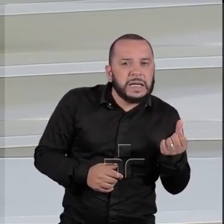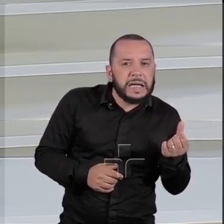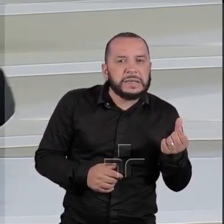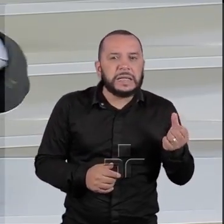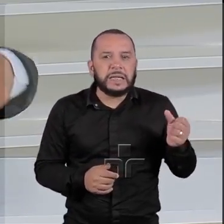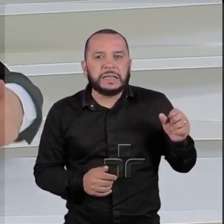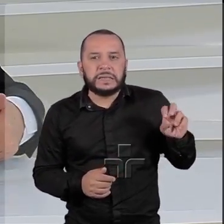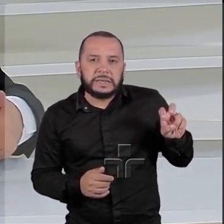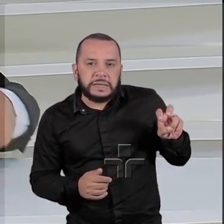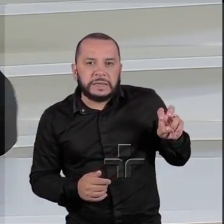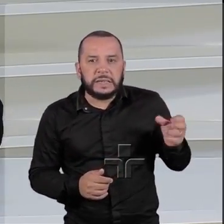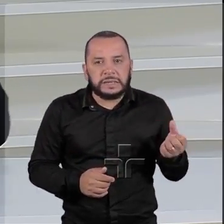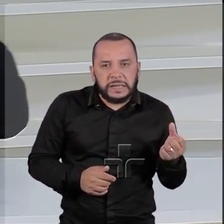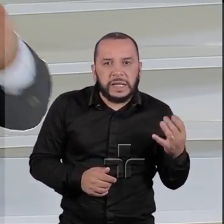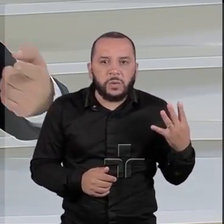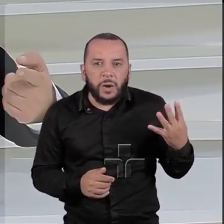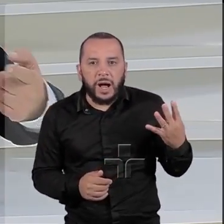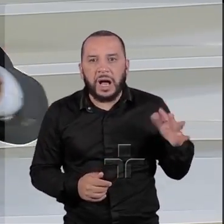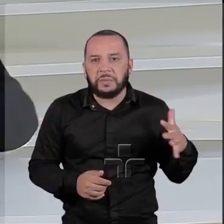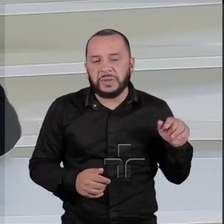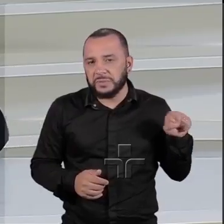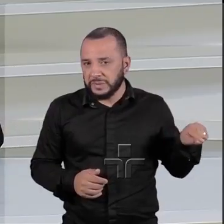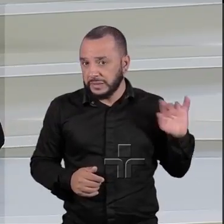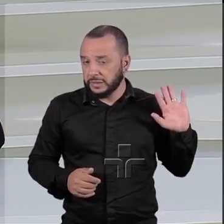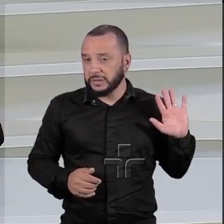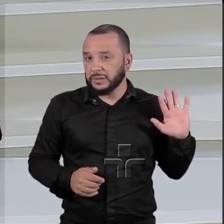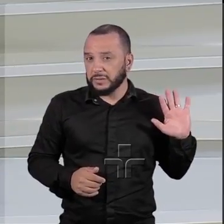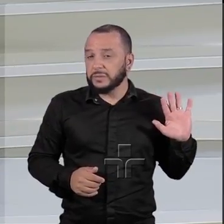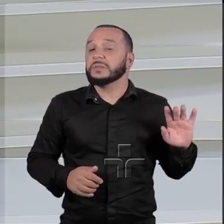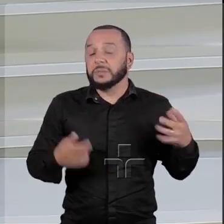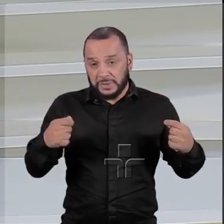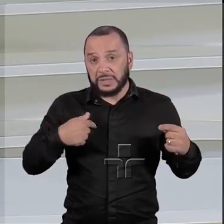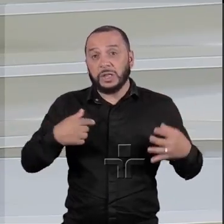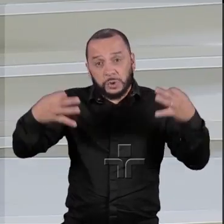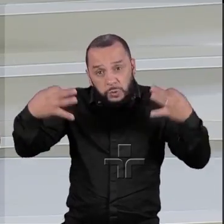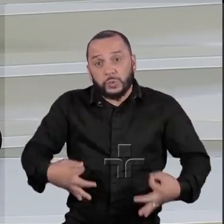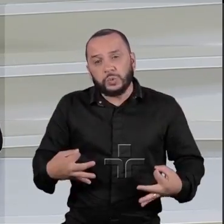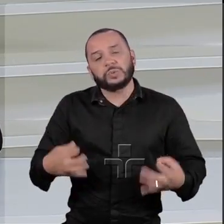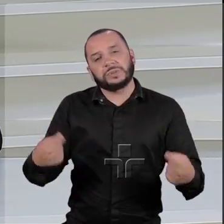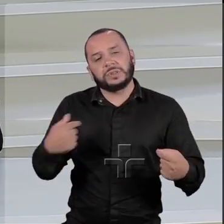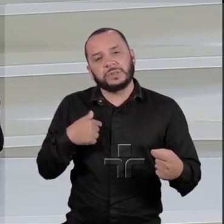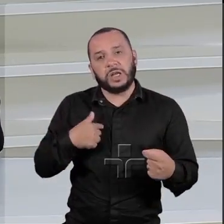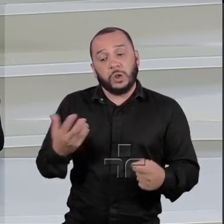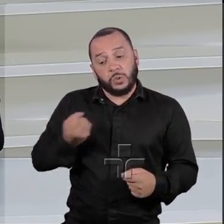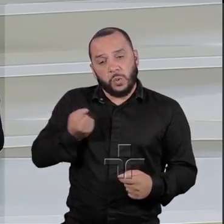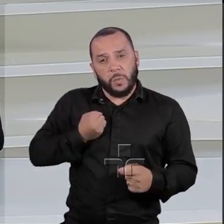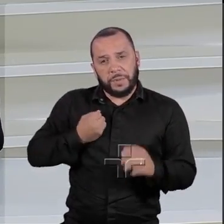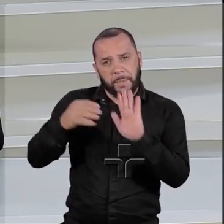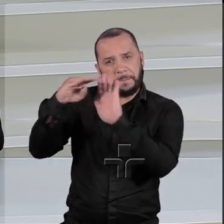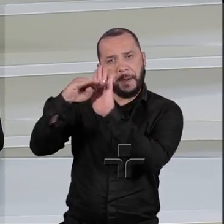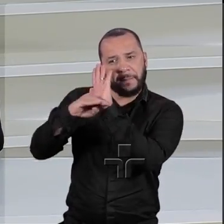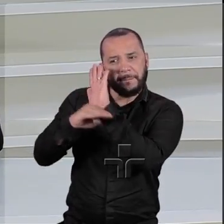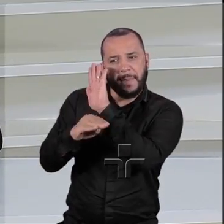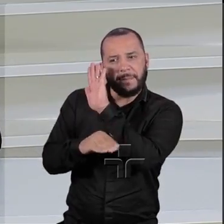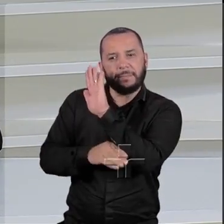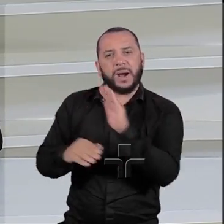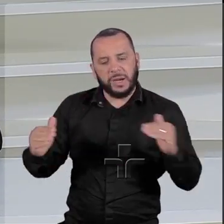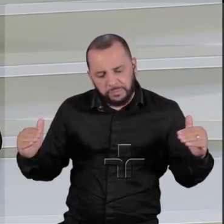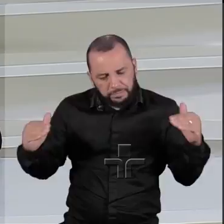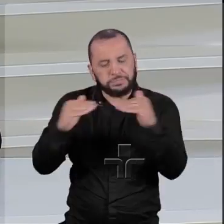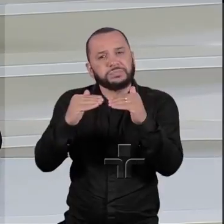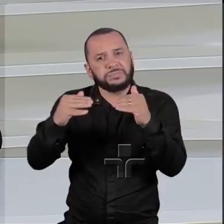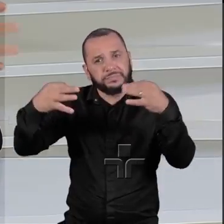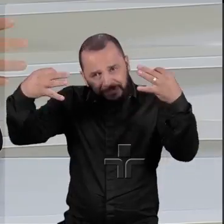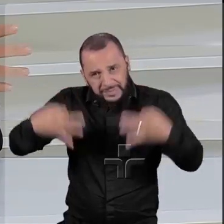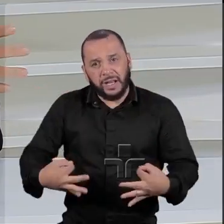funcionários públicos. É justo, precisa de discurso, precisa chegar e mostrar os números, precisa enfrentar o debate, tá certo?